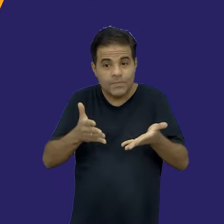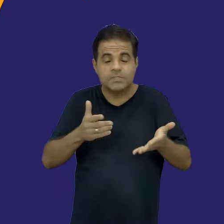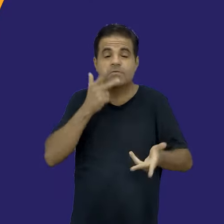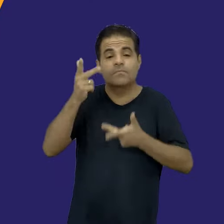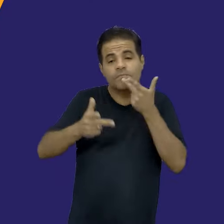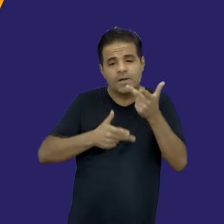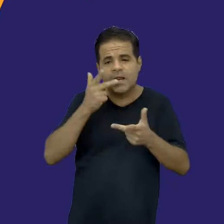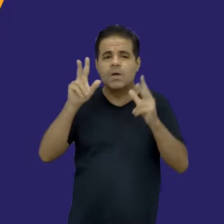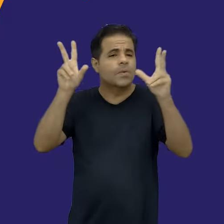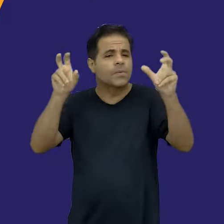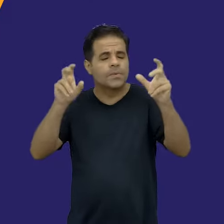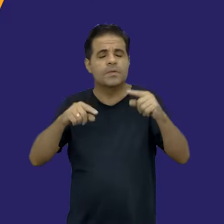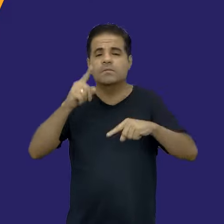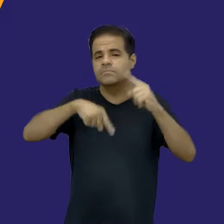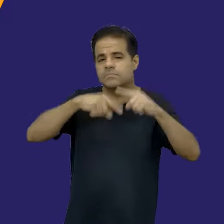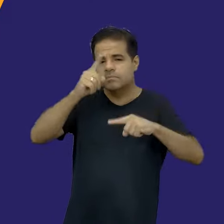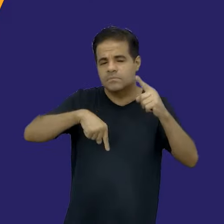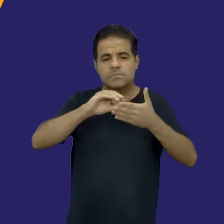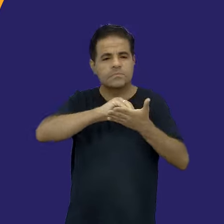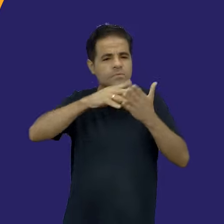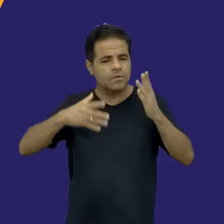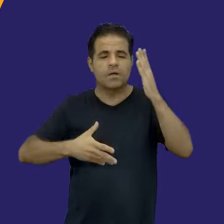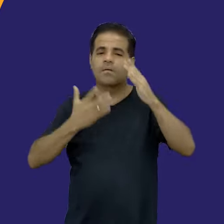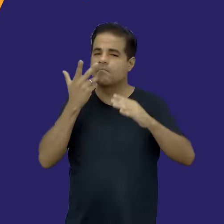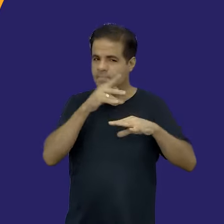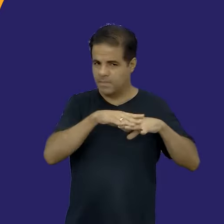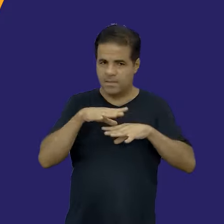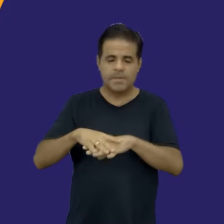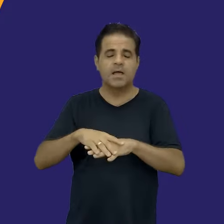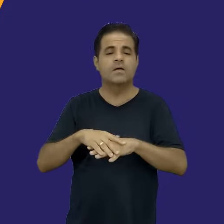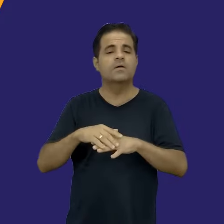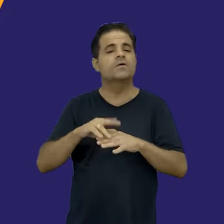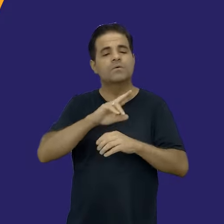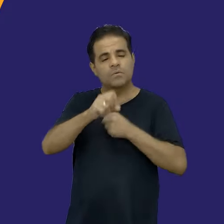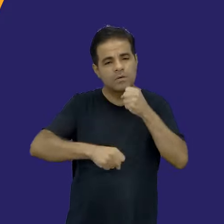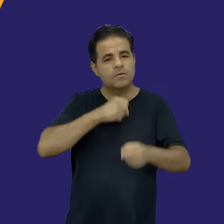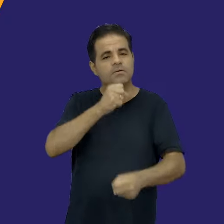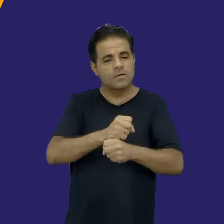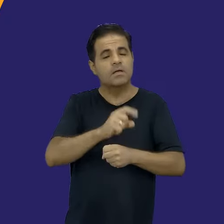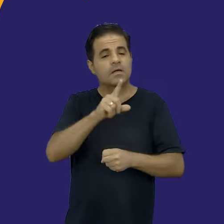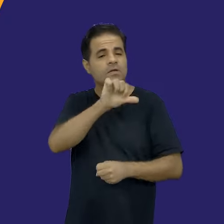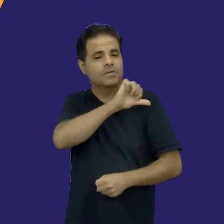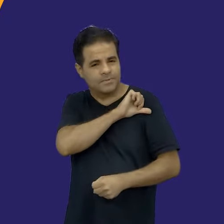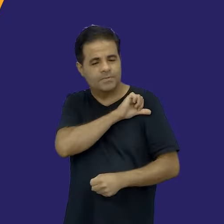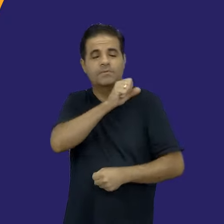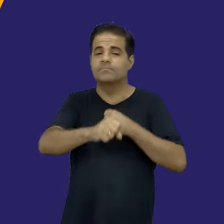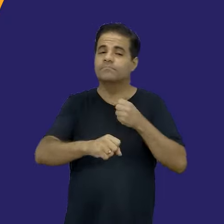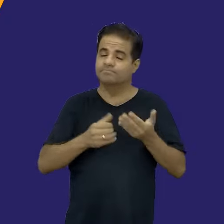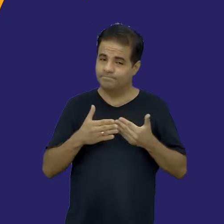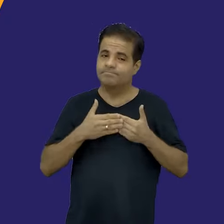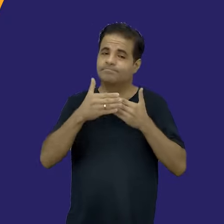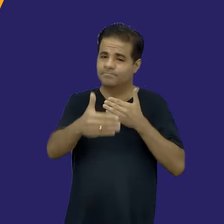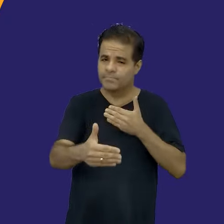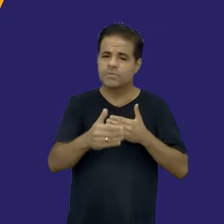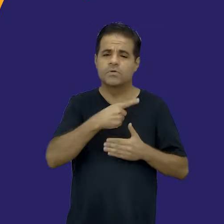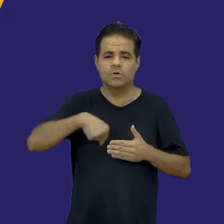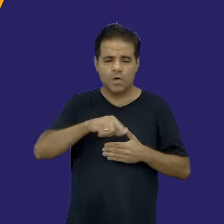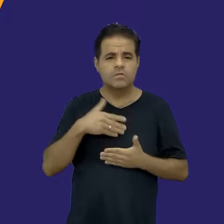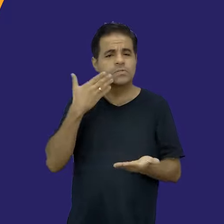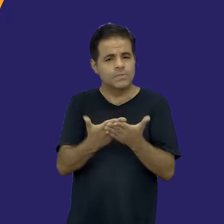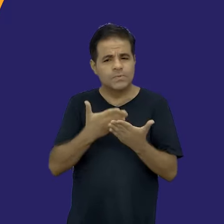falar sobre o componente curricular matemática e o nosso ano é o 9º ano do ensino fundamental. Nós